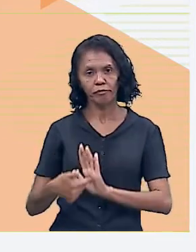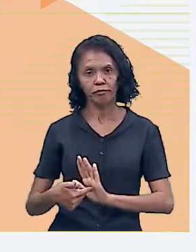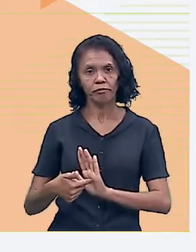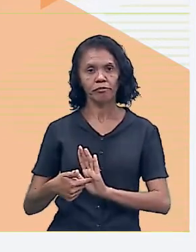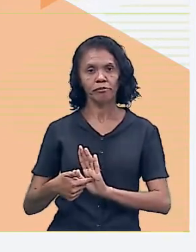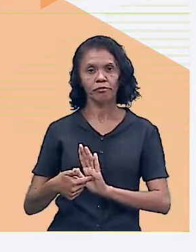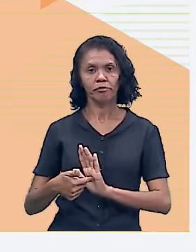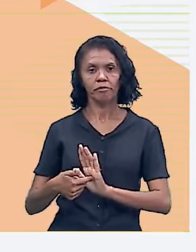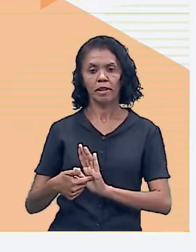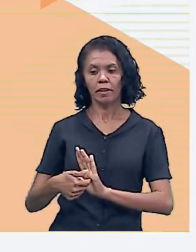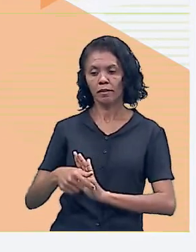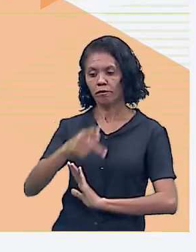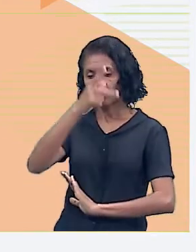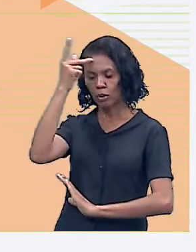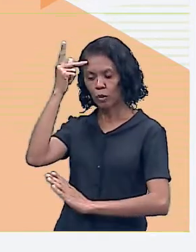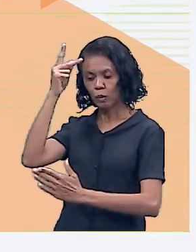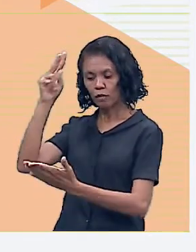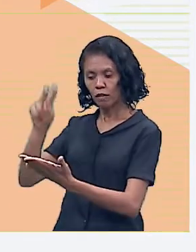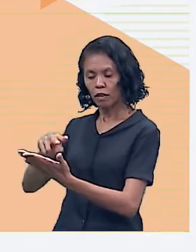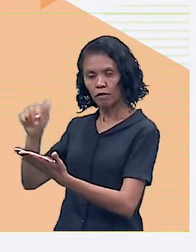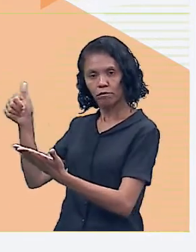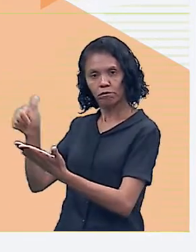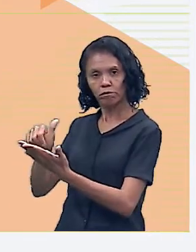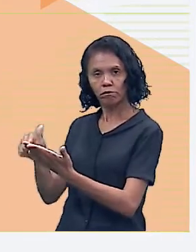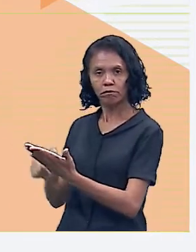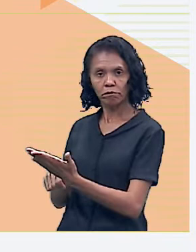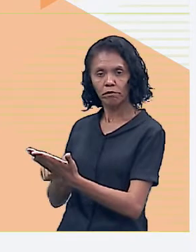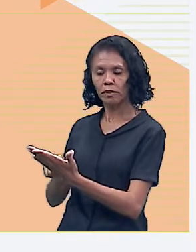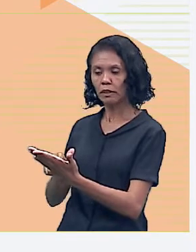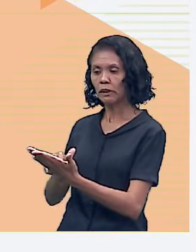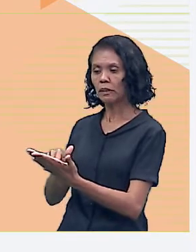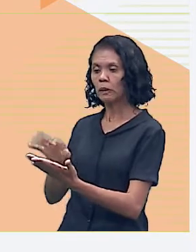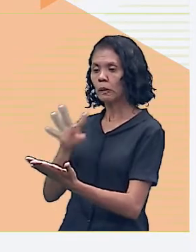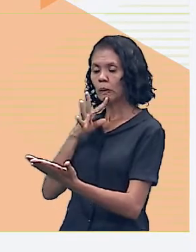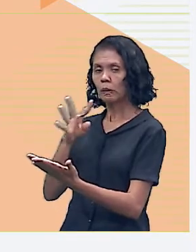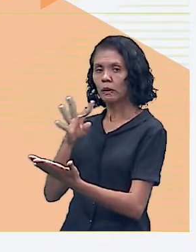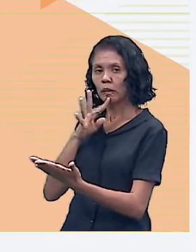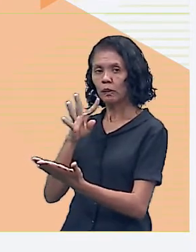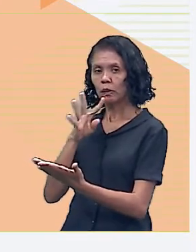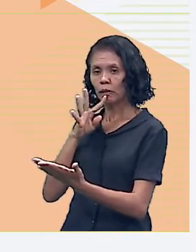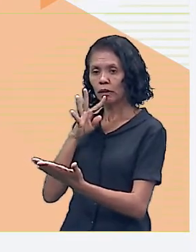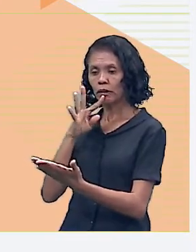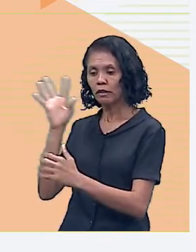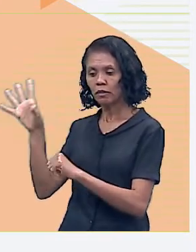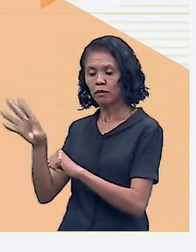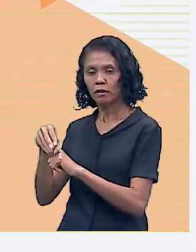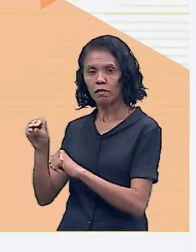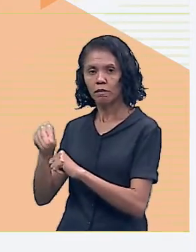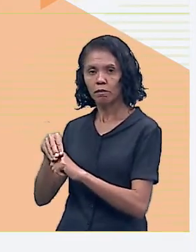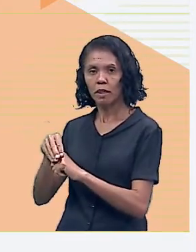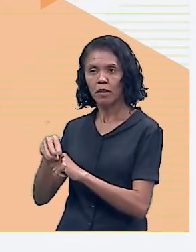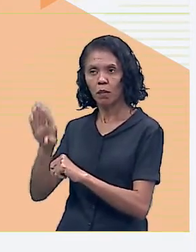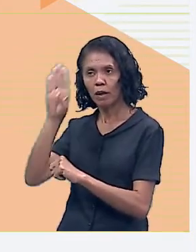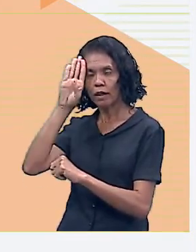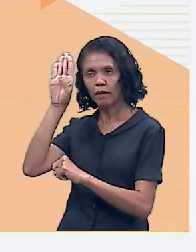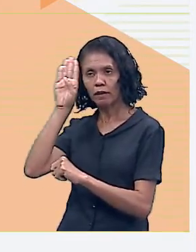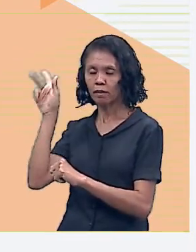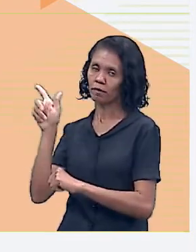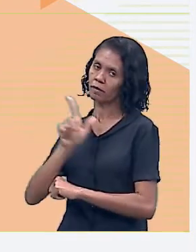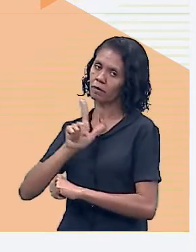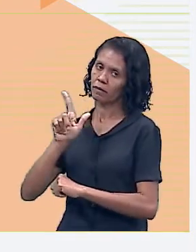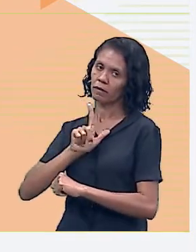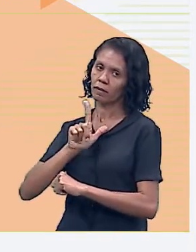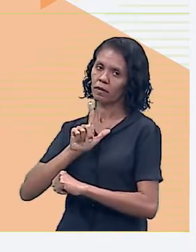para o seu avaliador que você tem conhecimento acadêmico a professor mas não é conhecimento de mundo